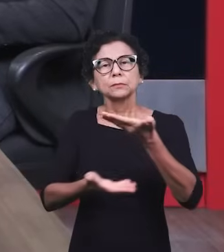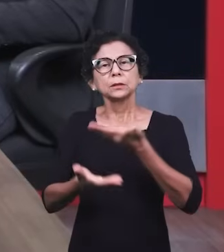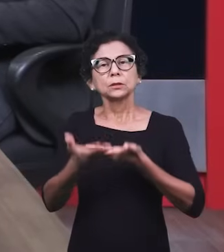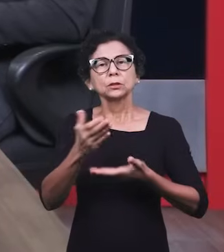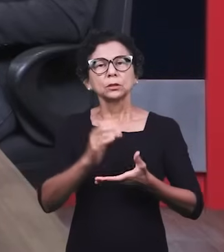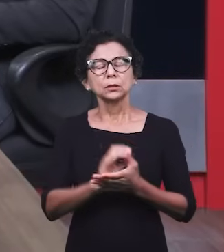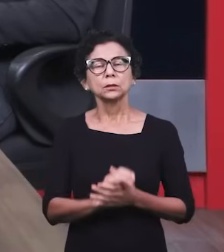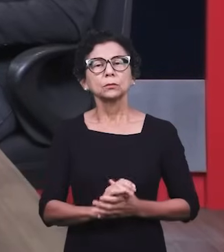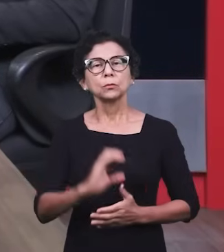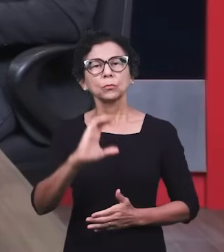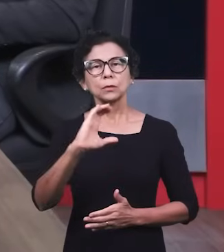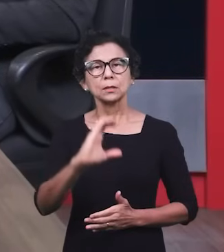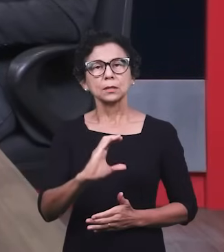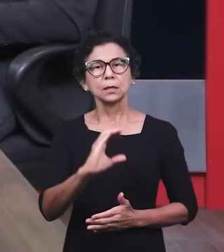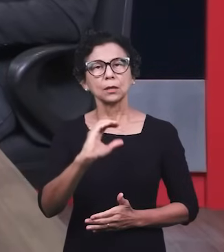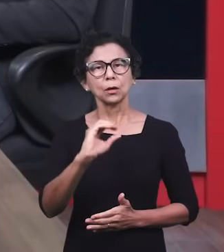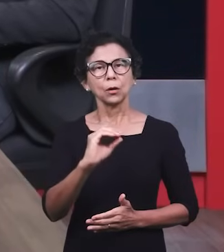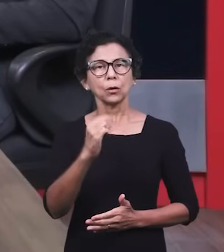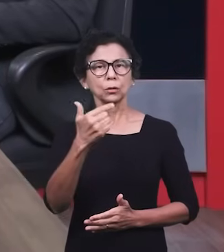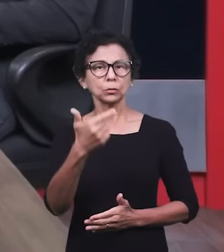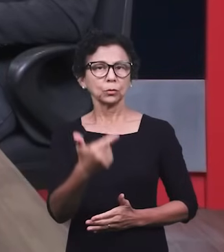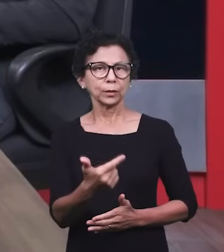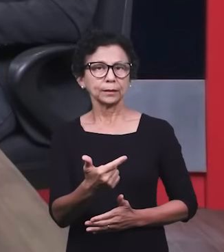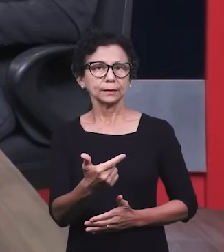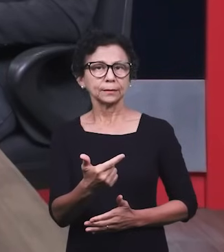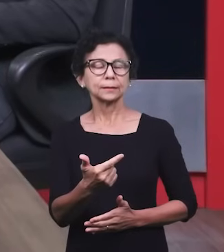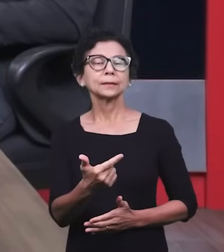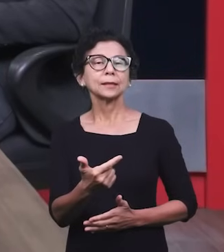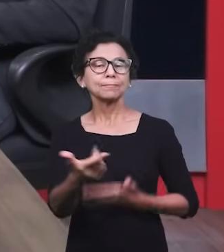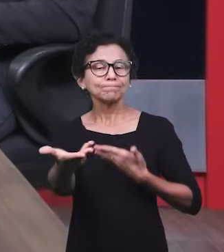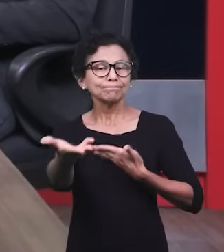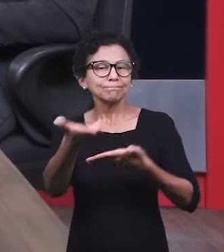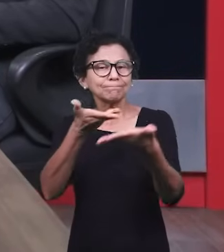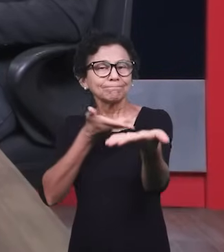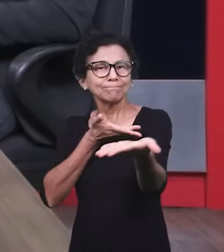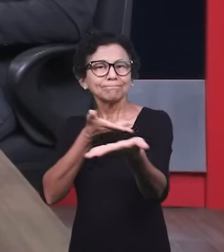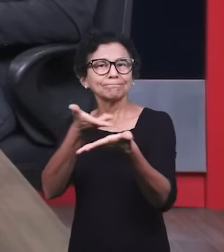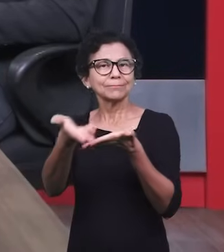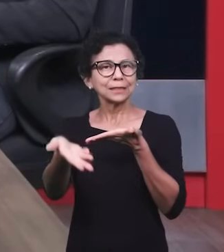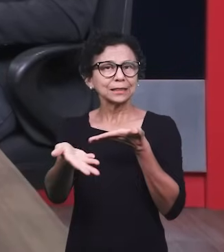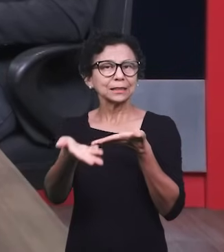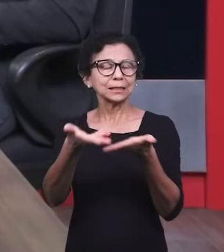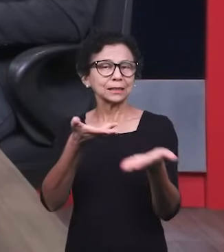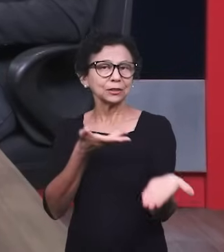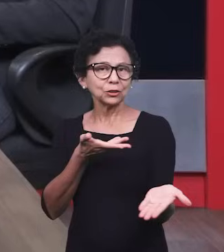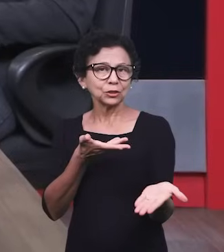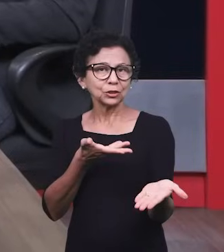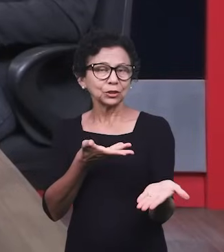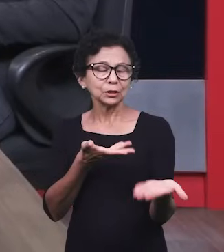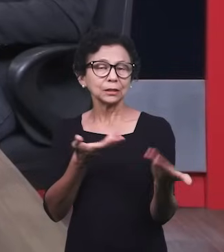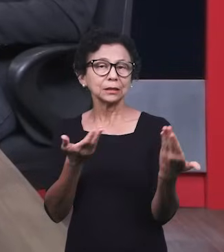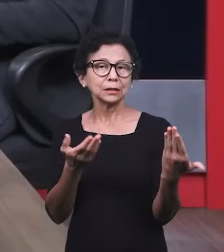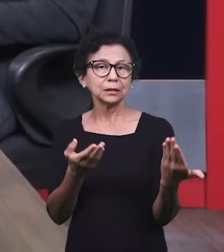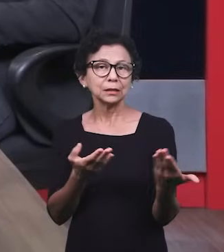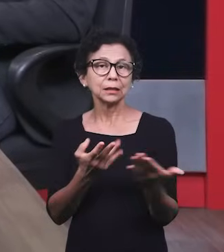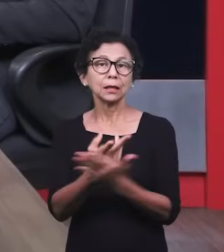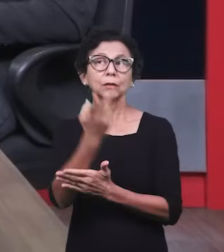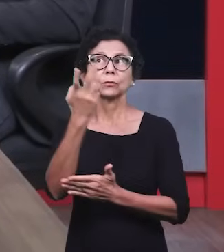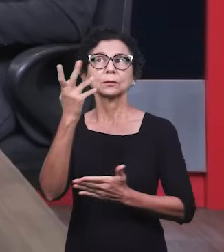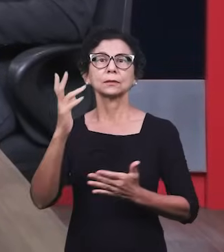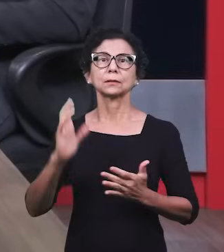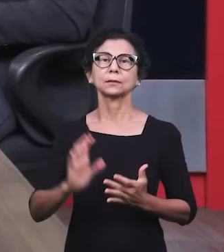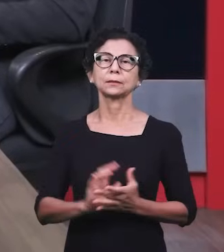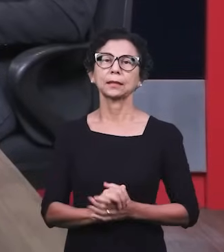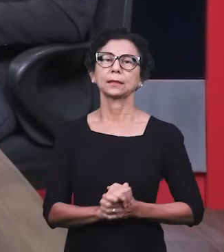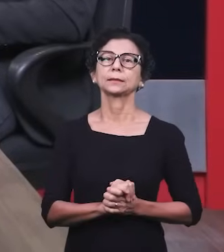perfeita digamos assim e e é por meio né da da fotossíntese então né Desse dessa